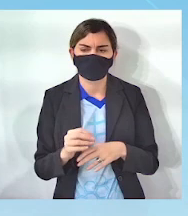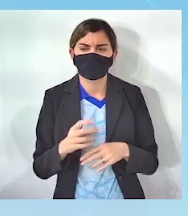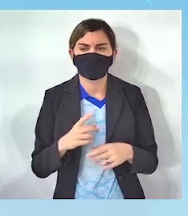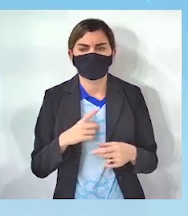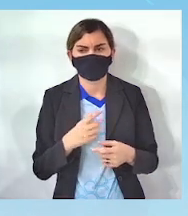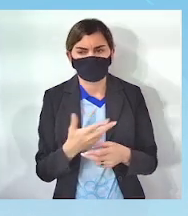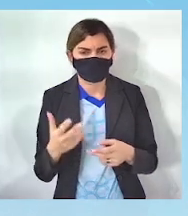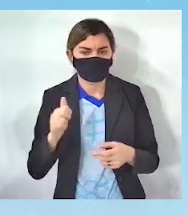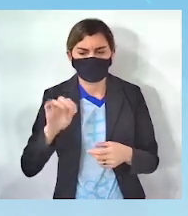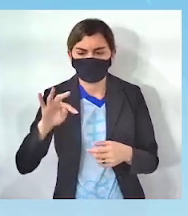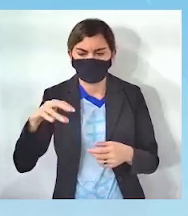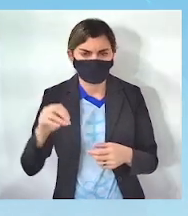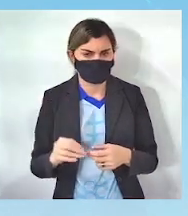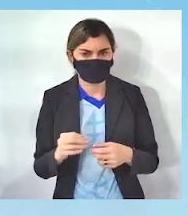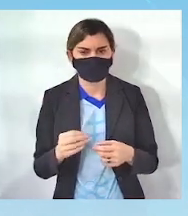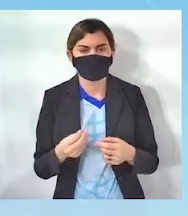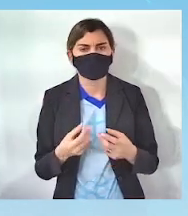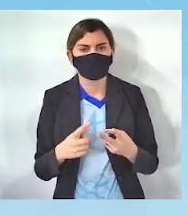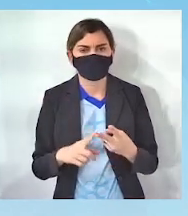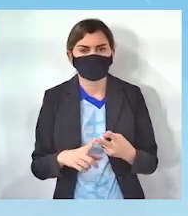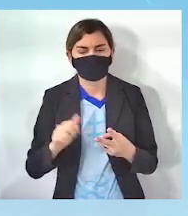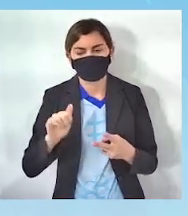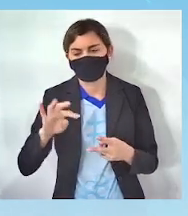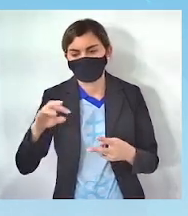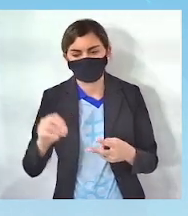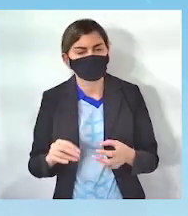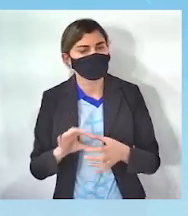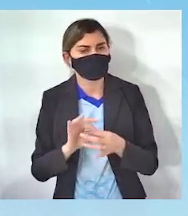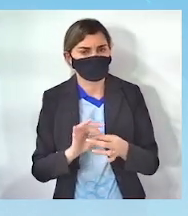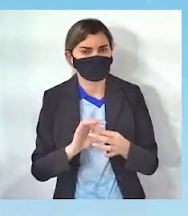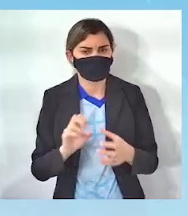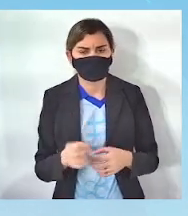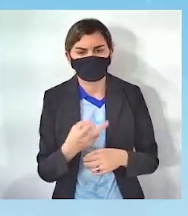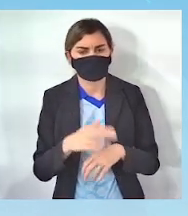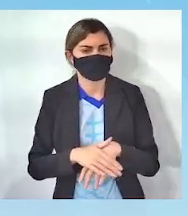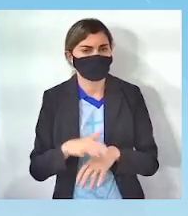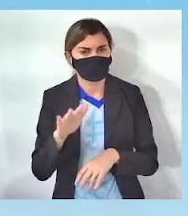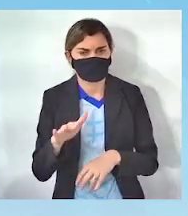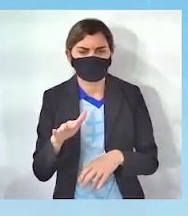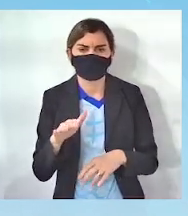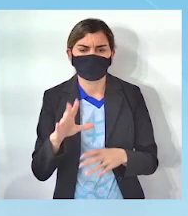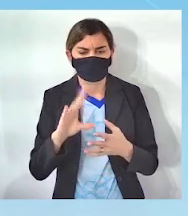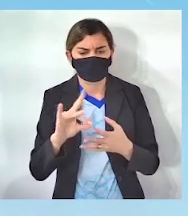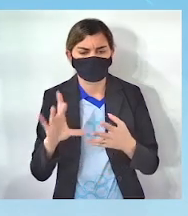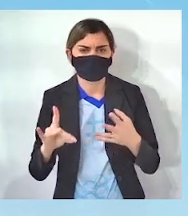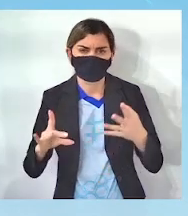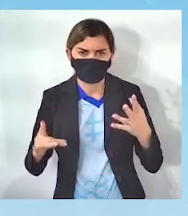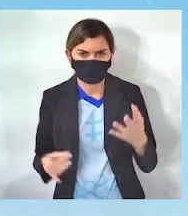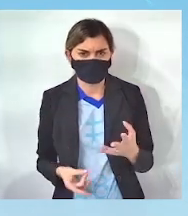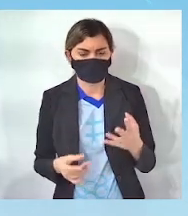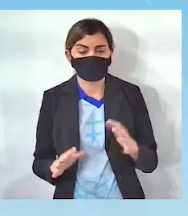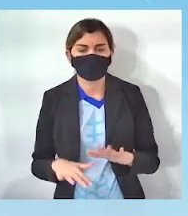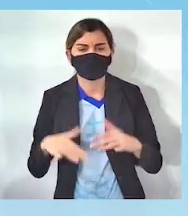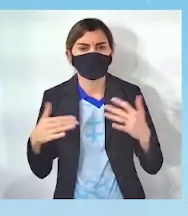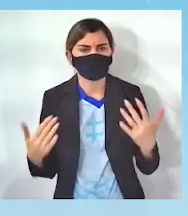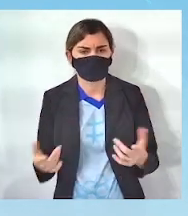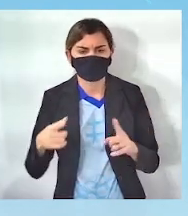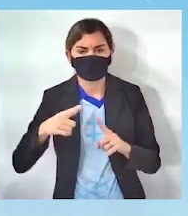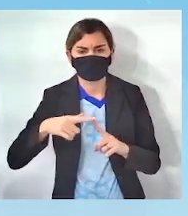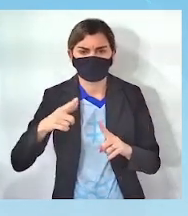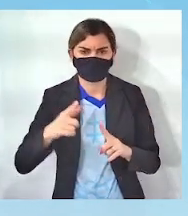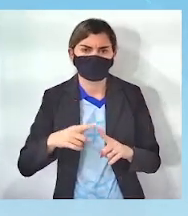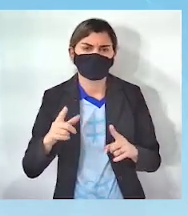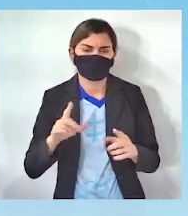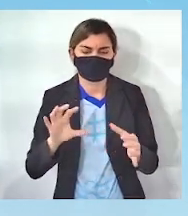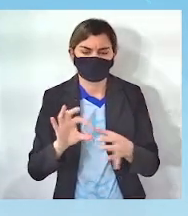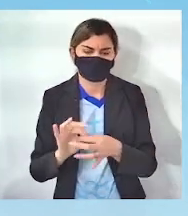que átomo se liga a que átomo. Ou ainda mais, de forma mais detalhada, quais são os tipos de